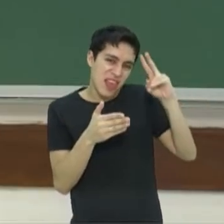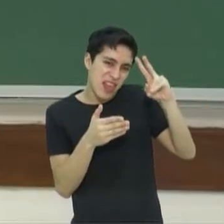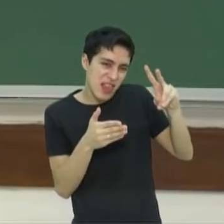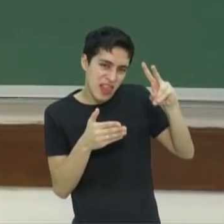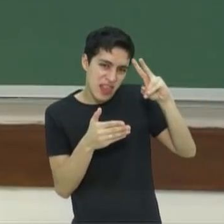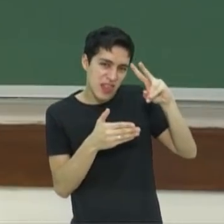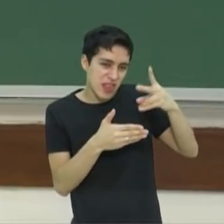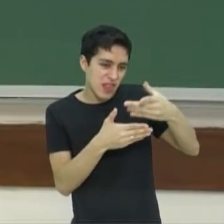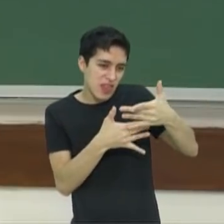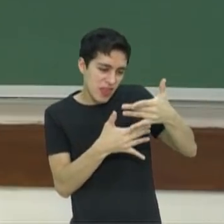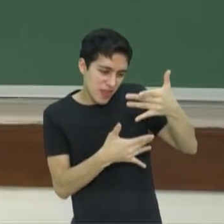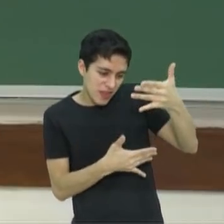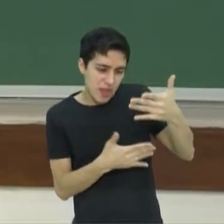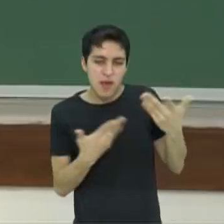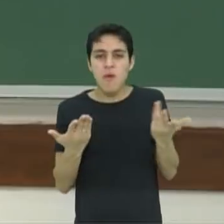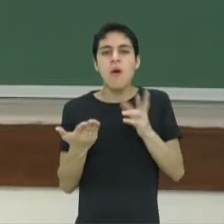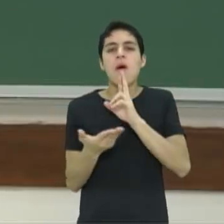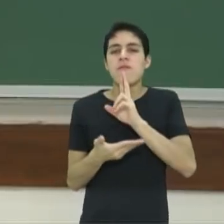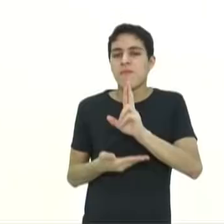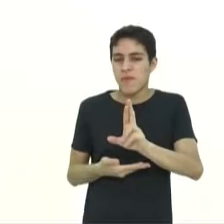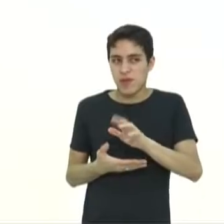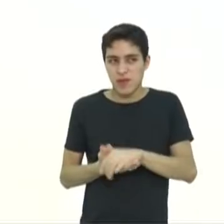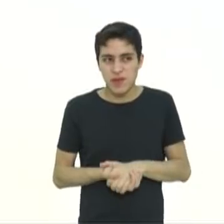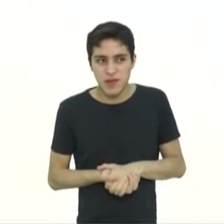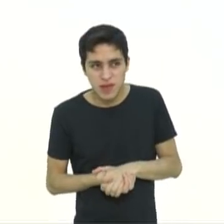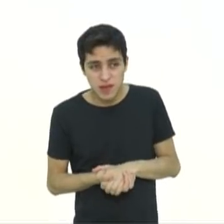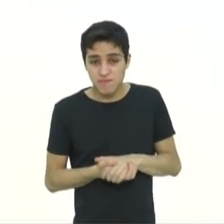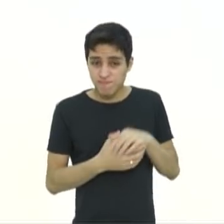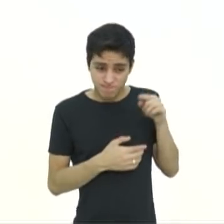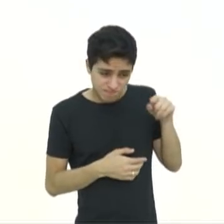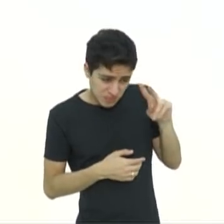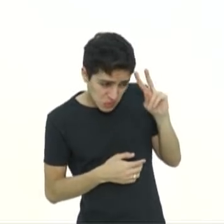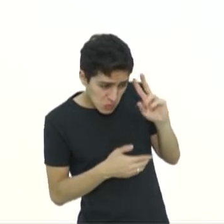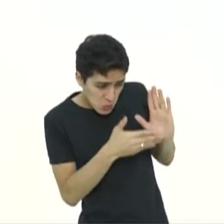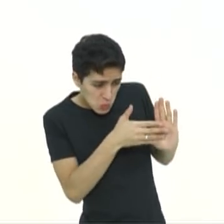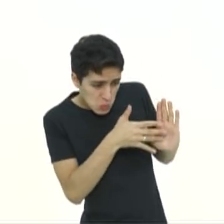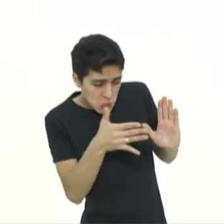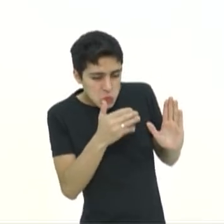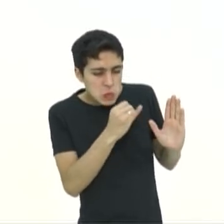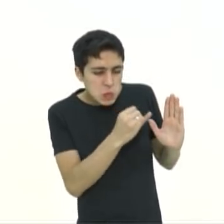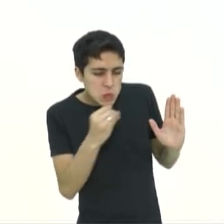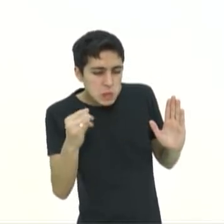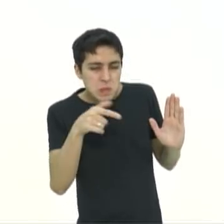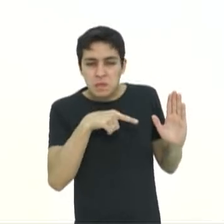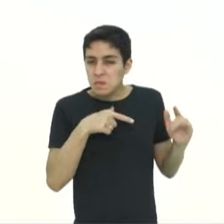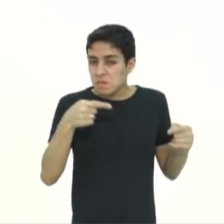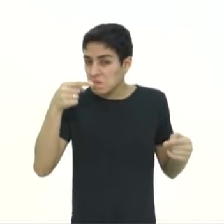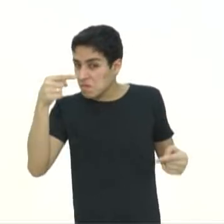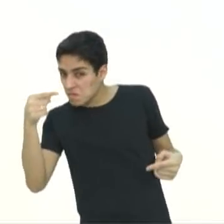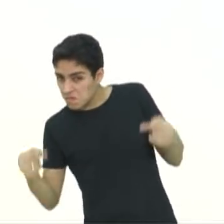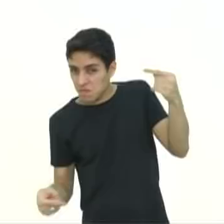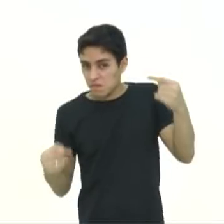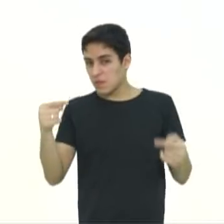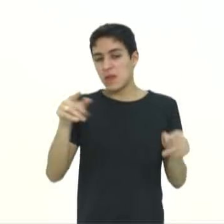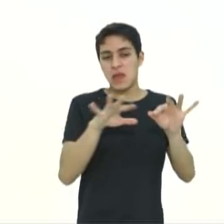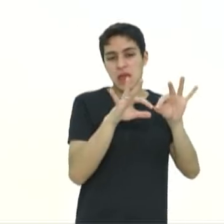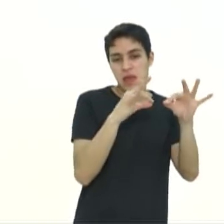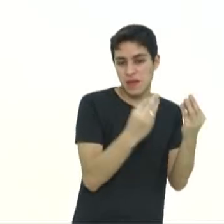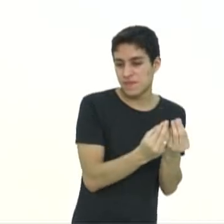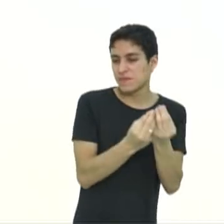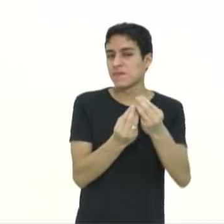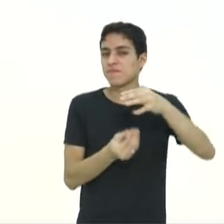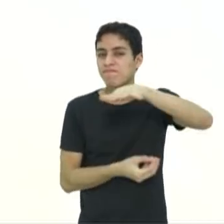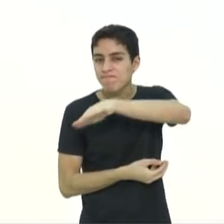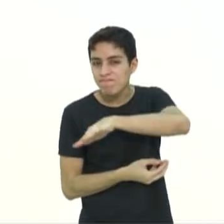né? Vejamos a resposta. A crônica apresenta uma divergência entre os membros da família,